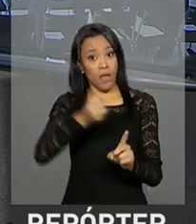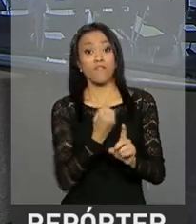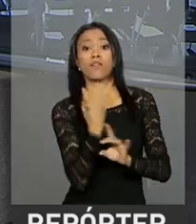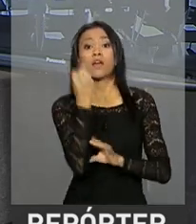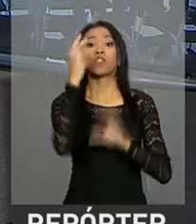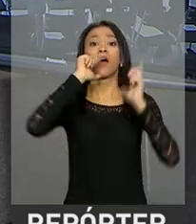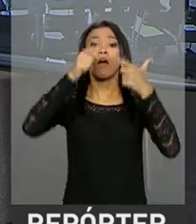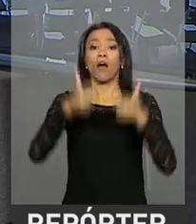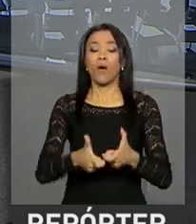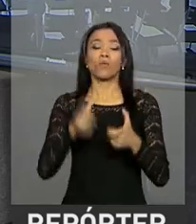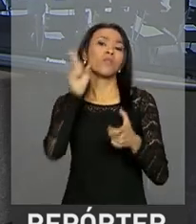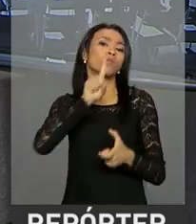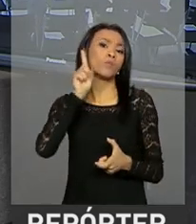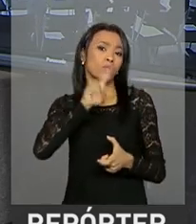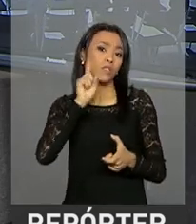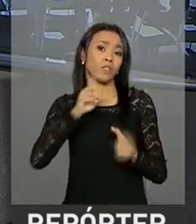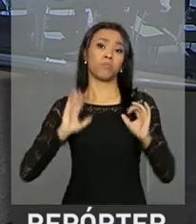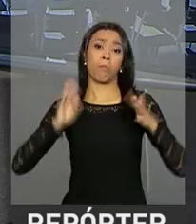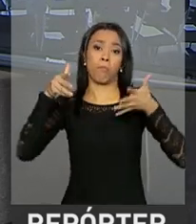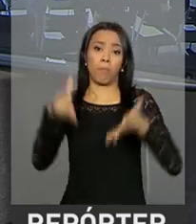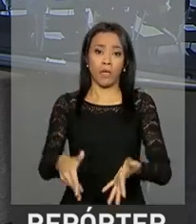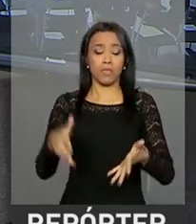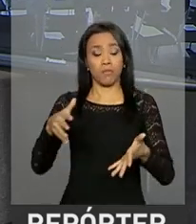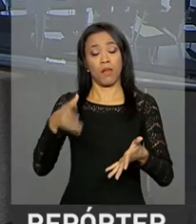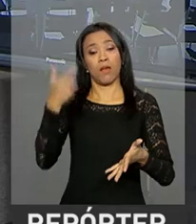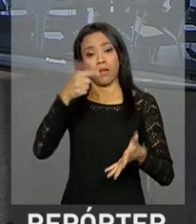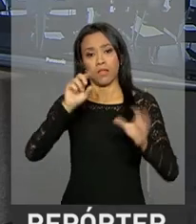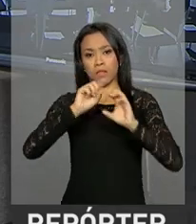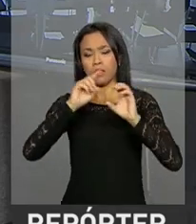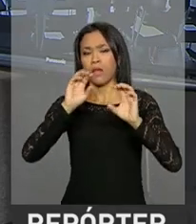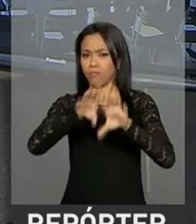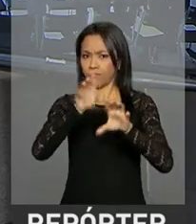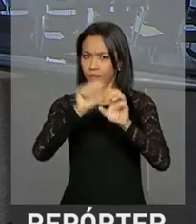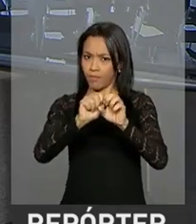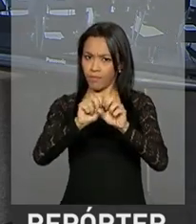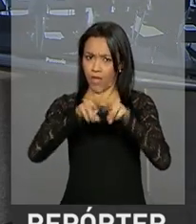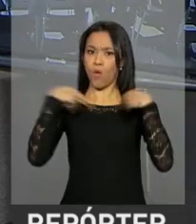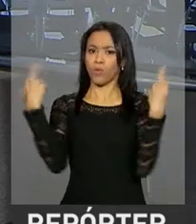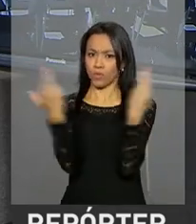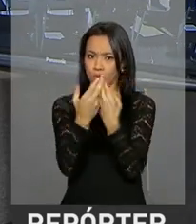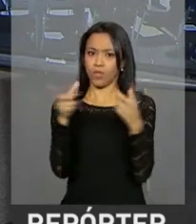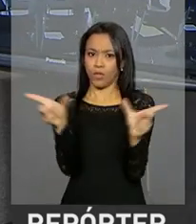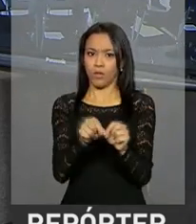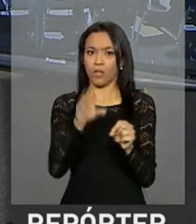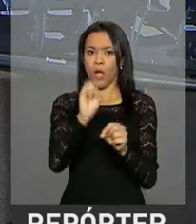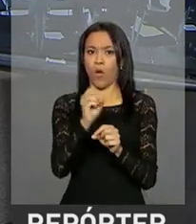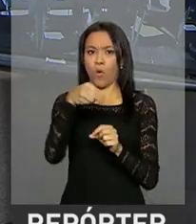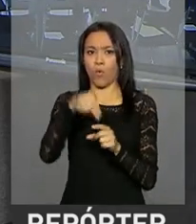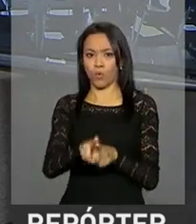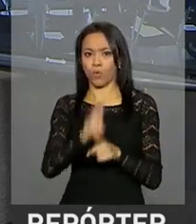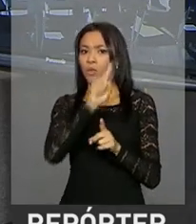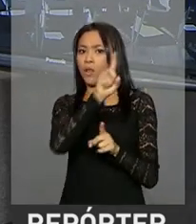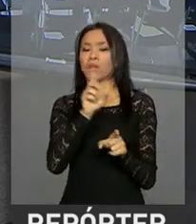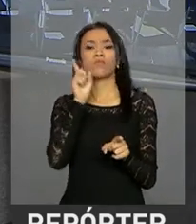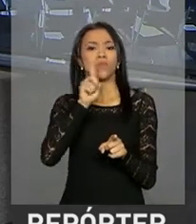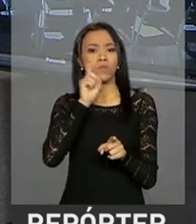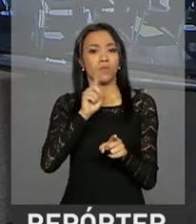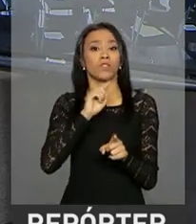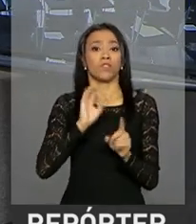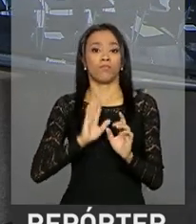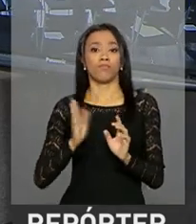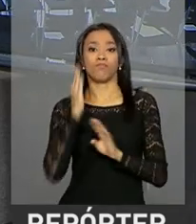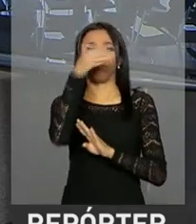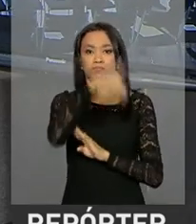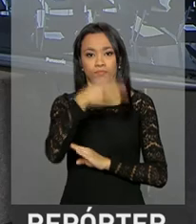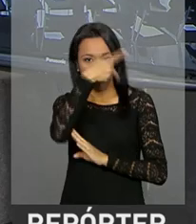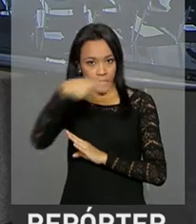aos Estados Unidos para participar da Assembleia Geral da ONU. Para que esse acordo entre em vigor, ele precisa ser ratificado